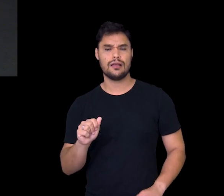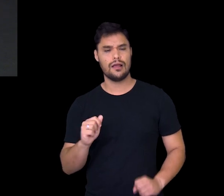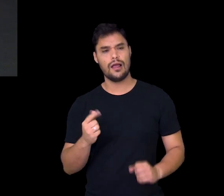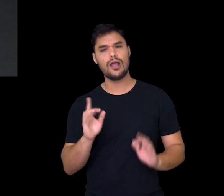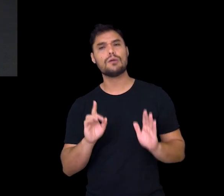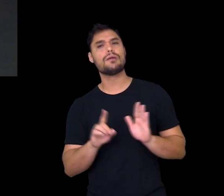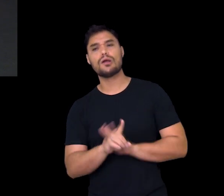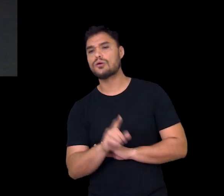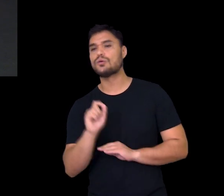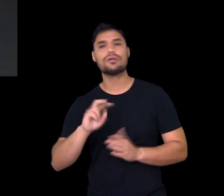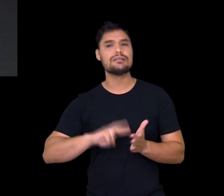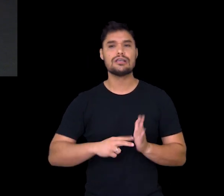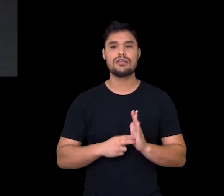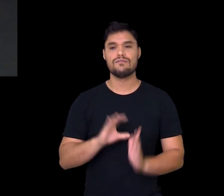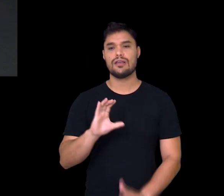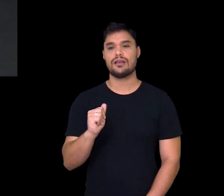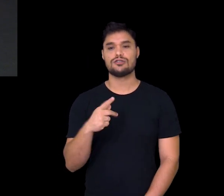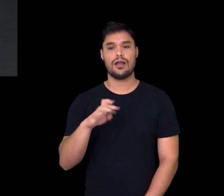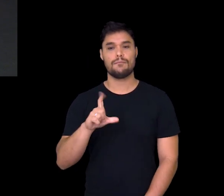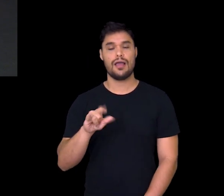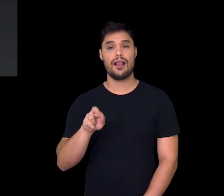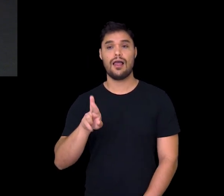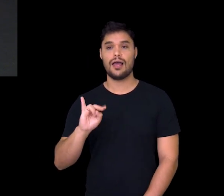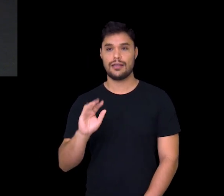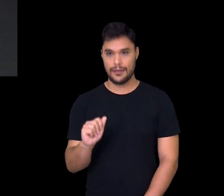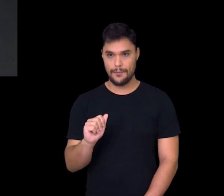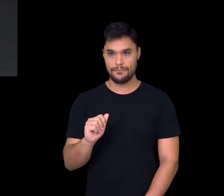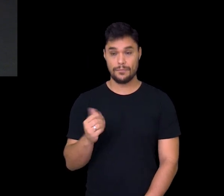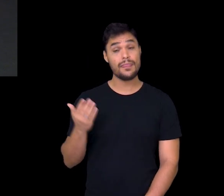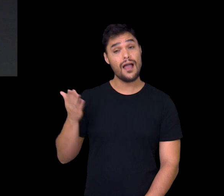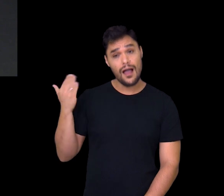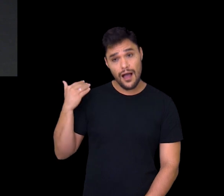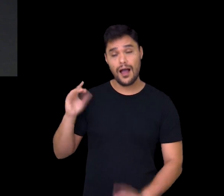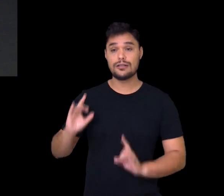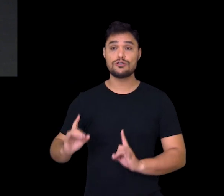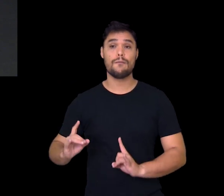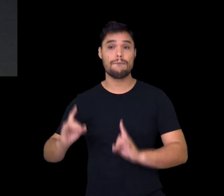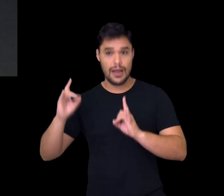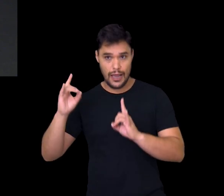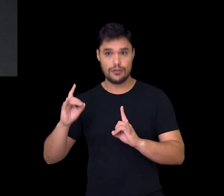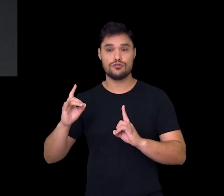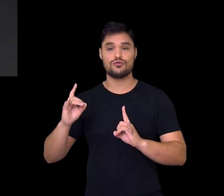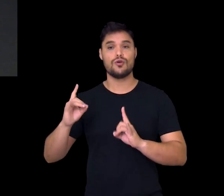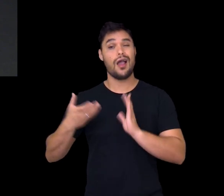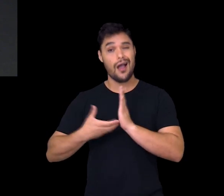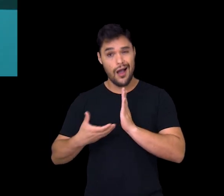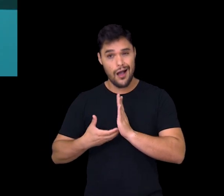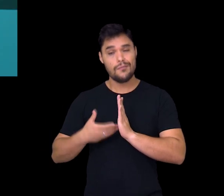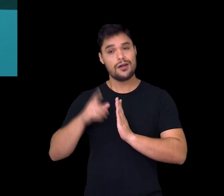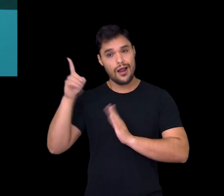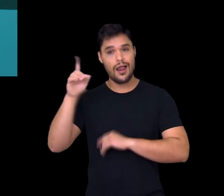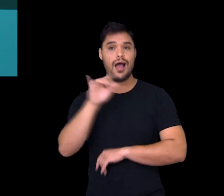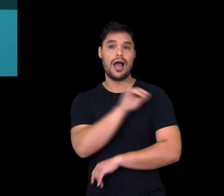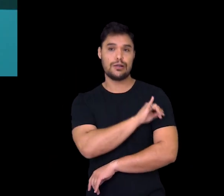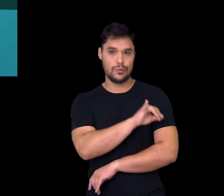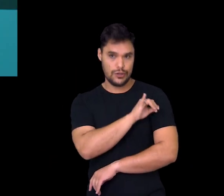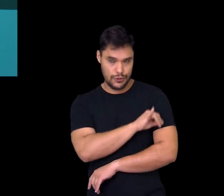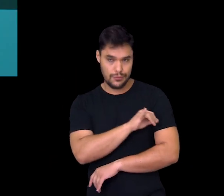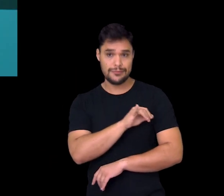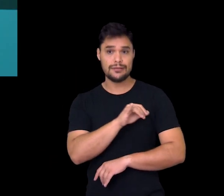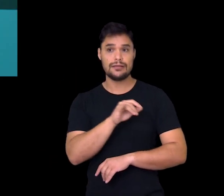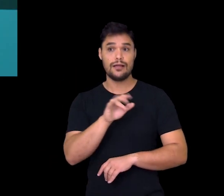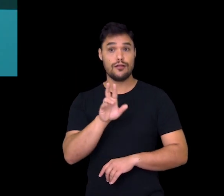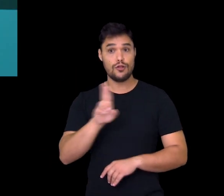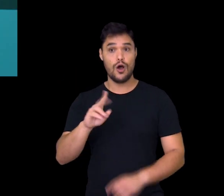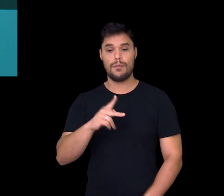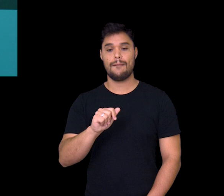é chapelaria? No antigo Palácio Tiradentes, onde funcionava a Câmara dos Deputados no Rio, e chamava Palácio